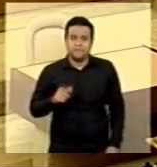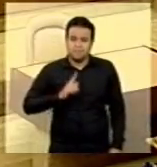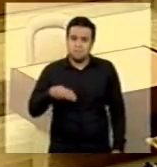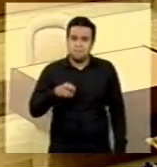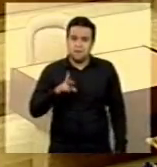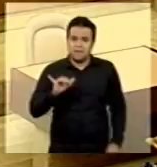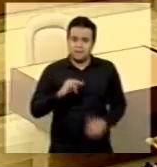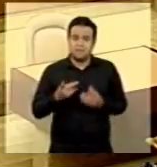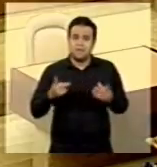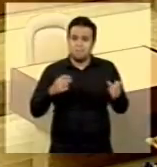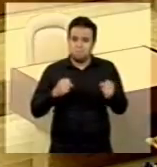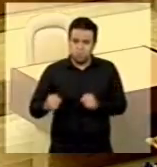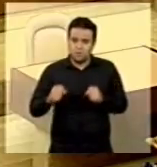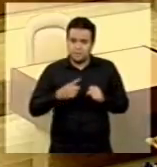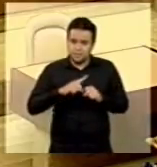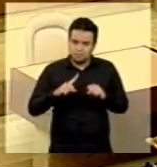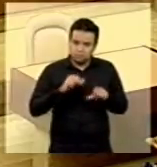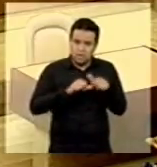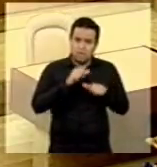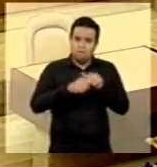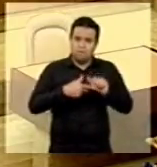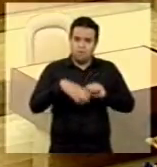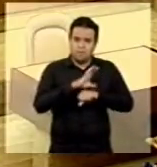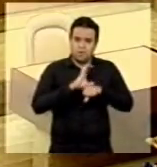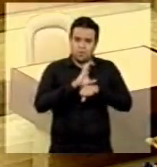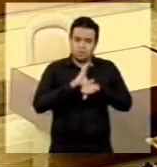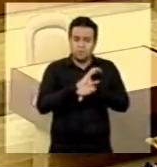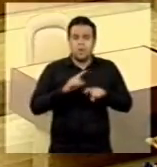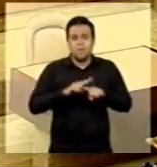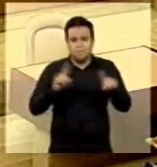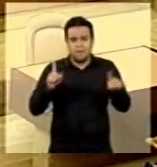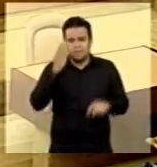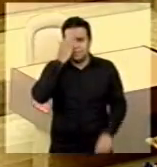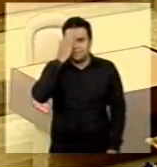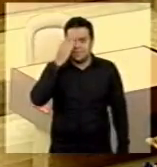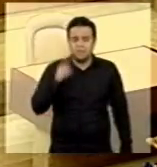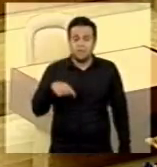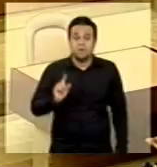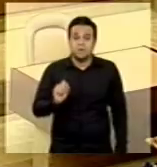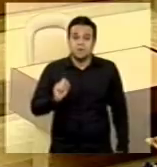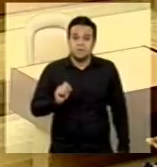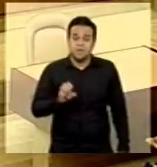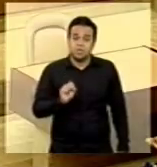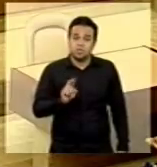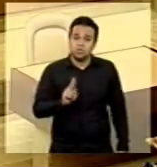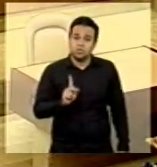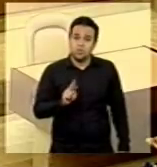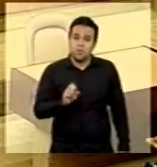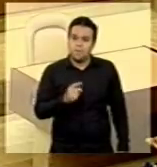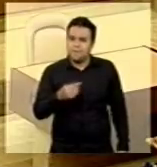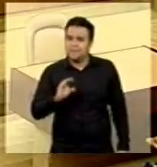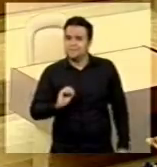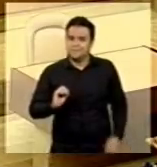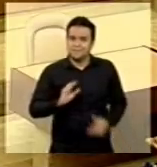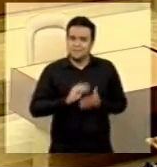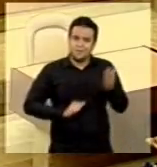de reforma constitucional. Mas eu, no fundo, entendo que se impõe a supressão pura e simples